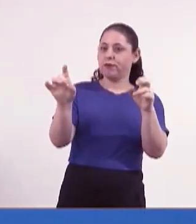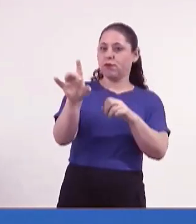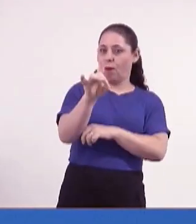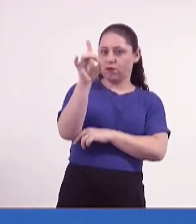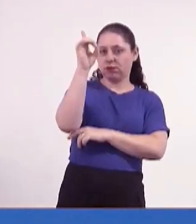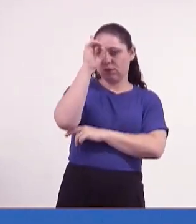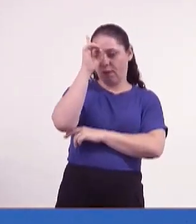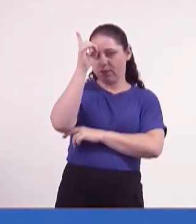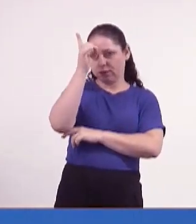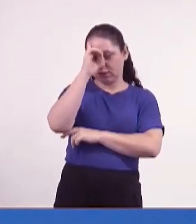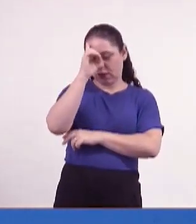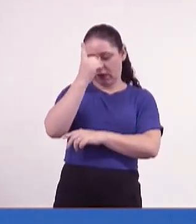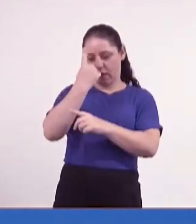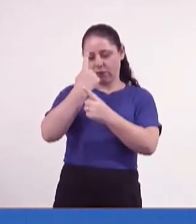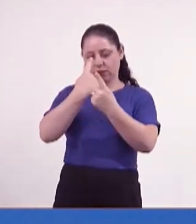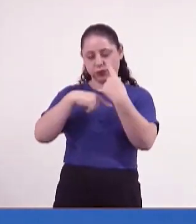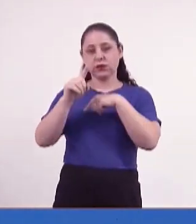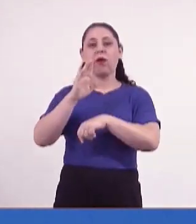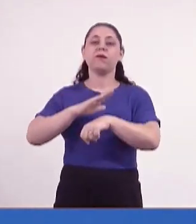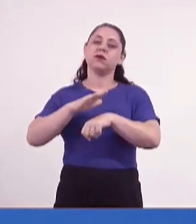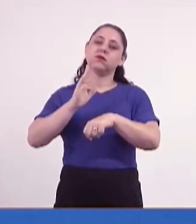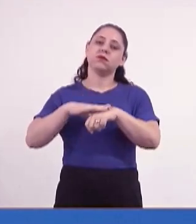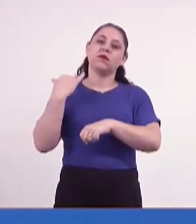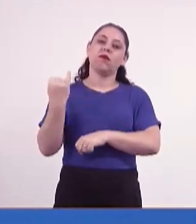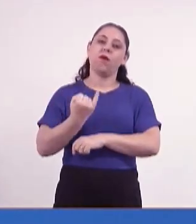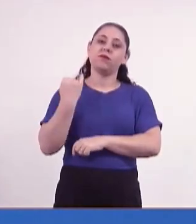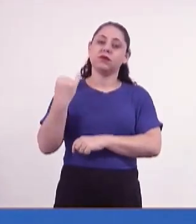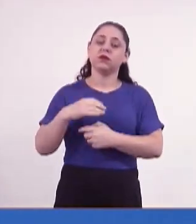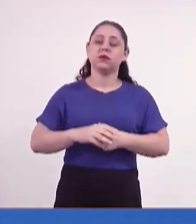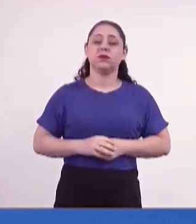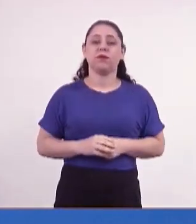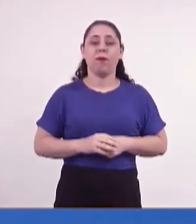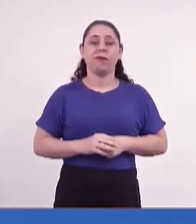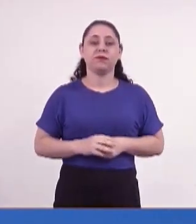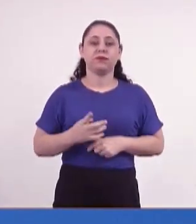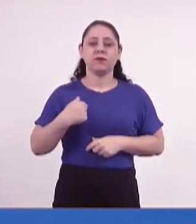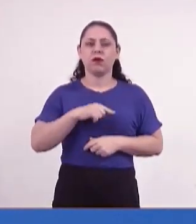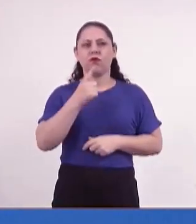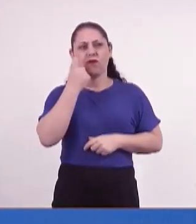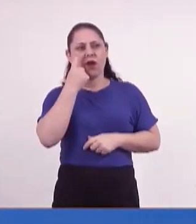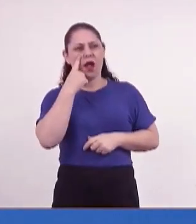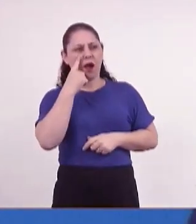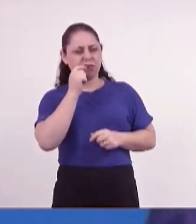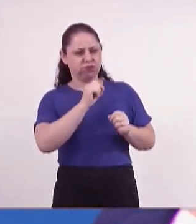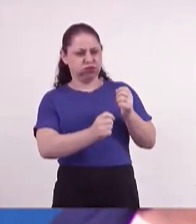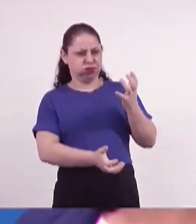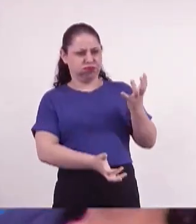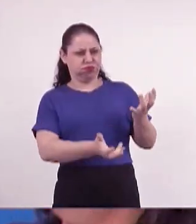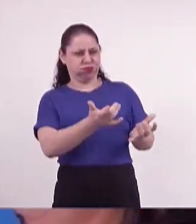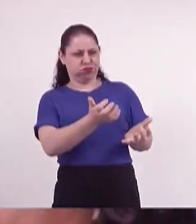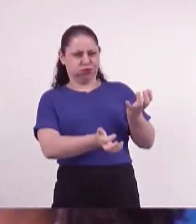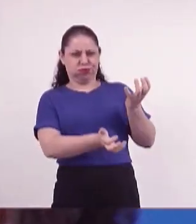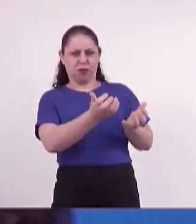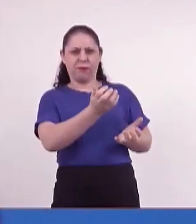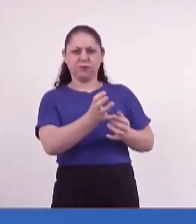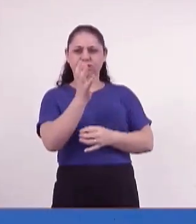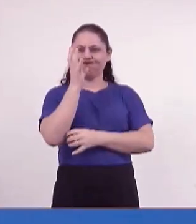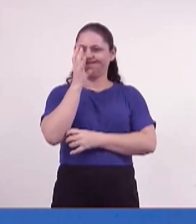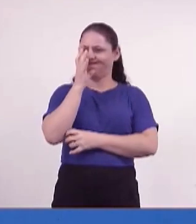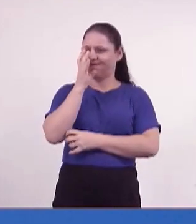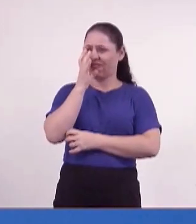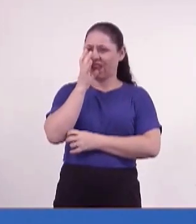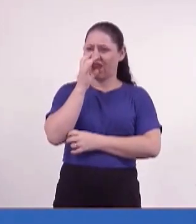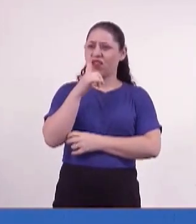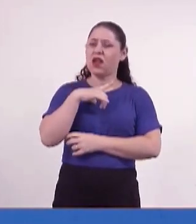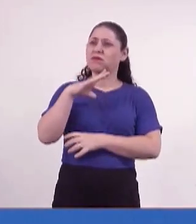cada dia se torna mais importante e pertinente. Estamos vendo as queimadas, estamos acompanhando